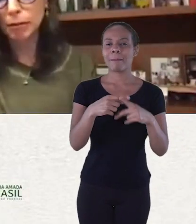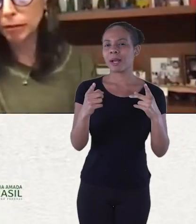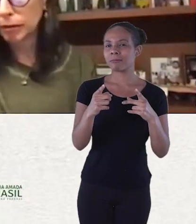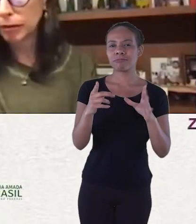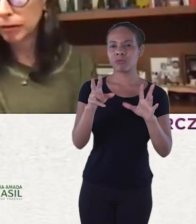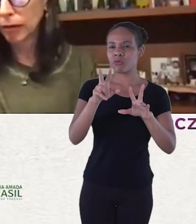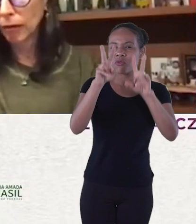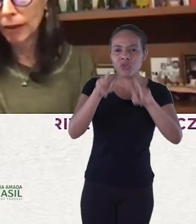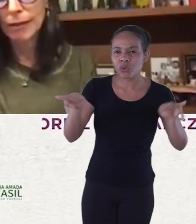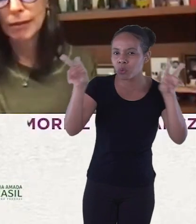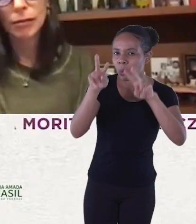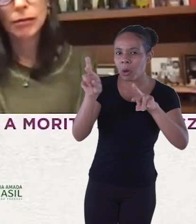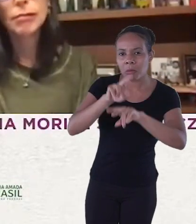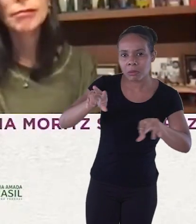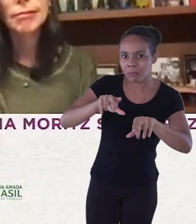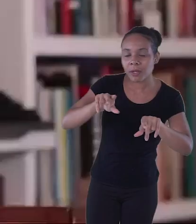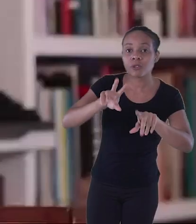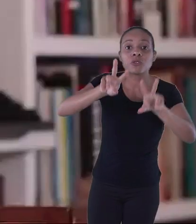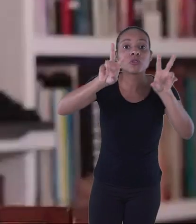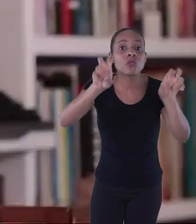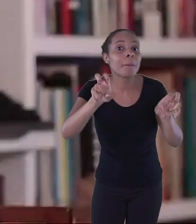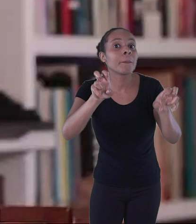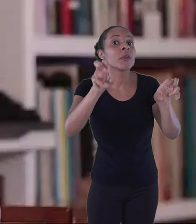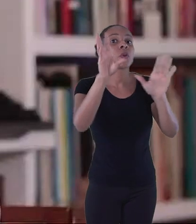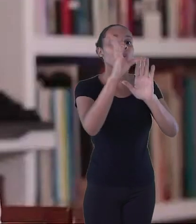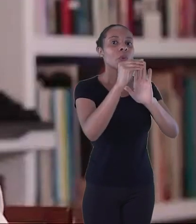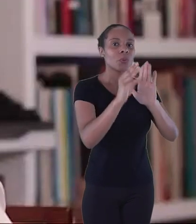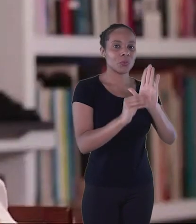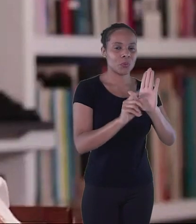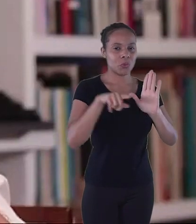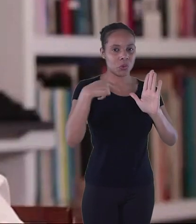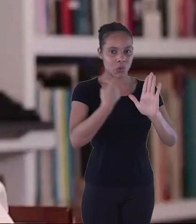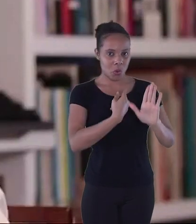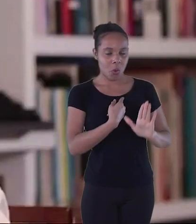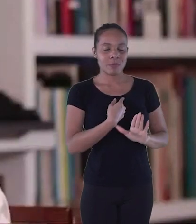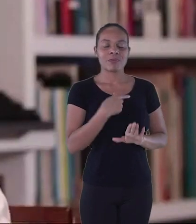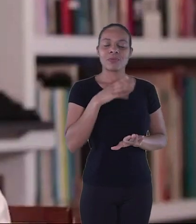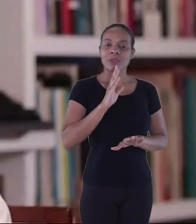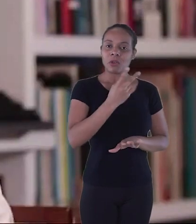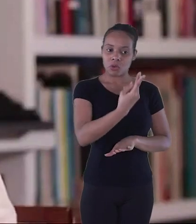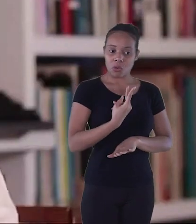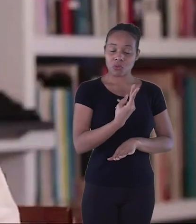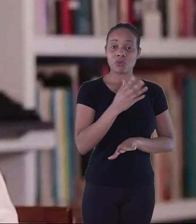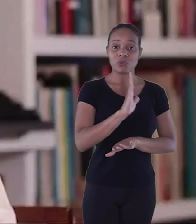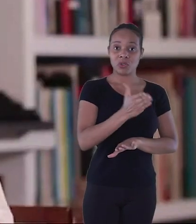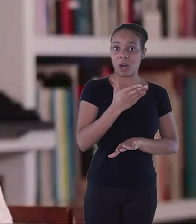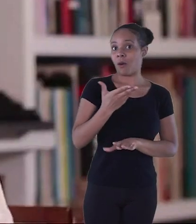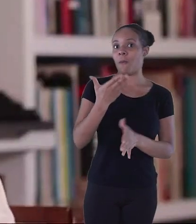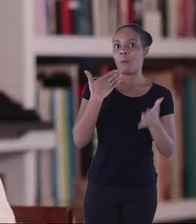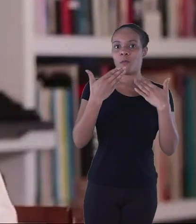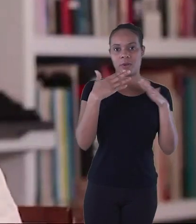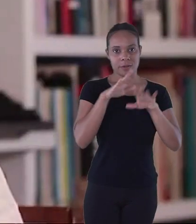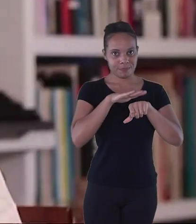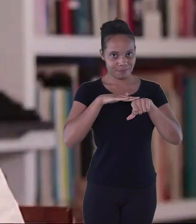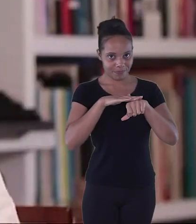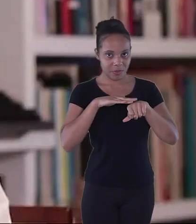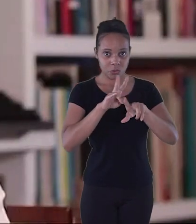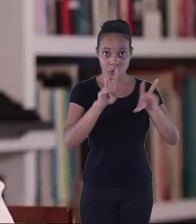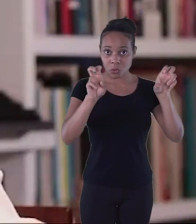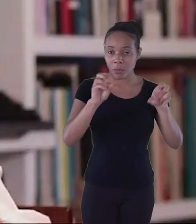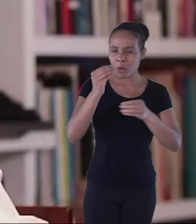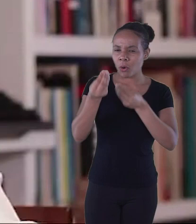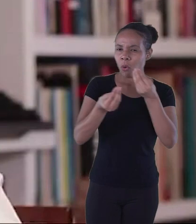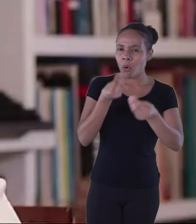conteúdo. Tivemos uma conversa, eu e Lília, há uns meses atrás, sobre a contribuição que a Enciclopédia